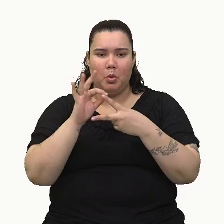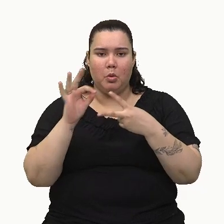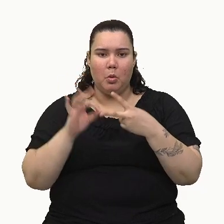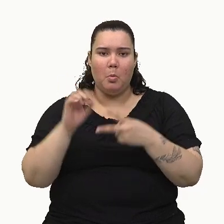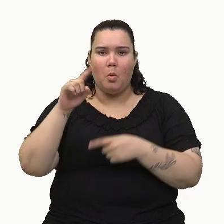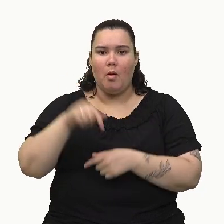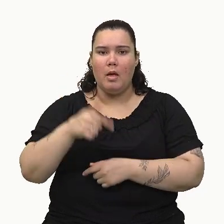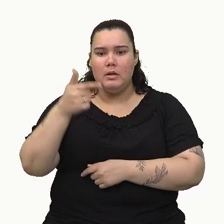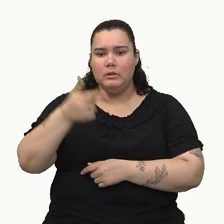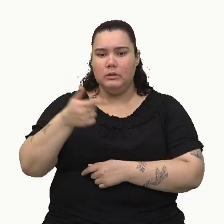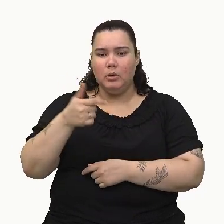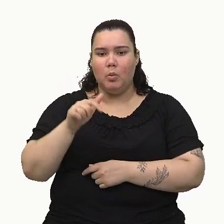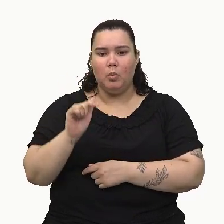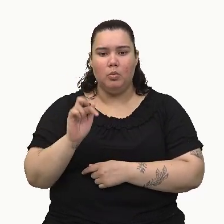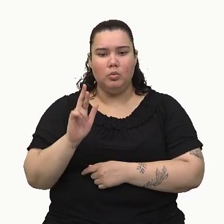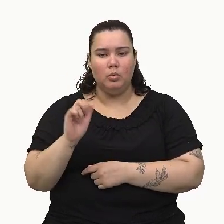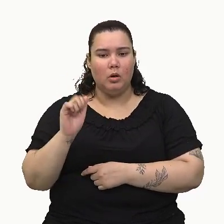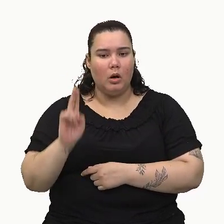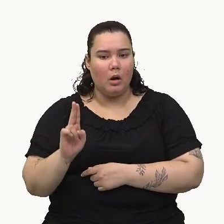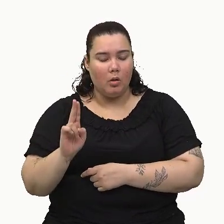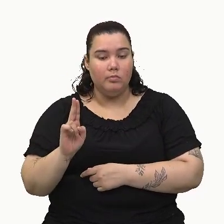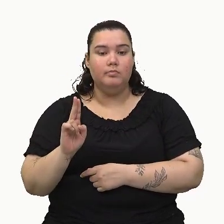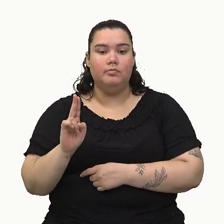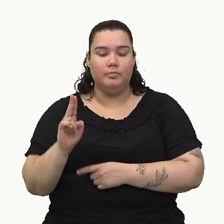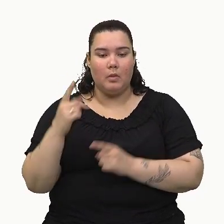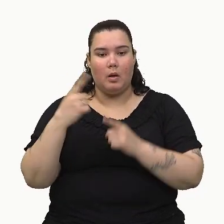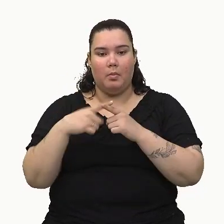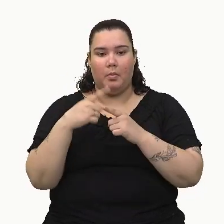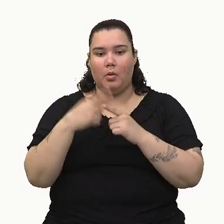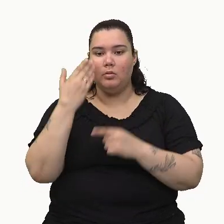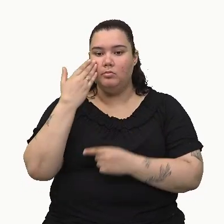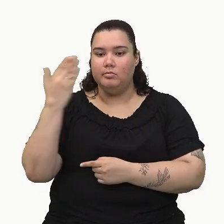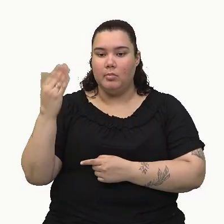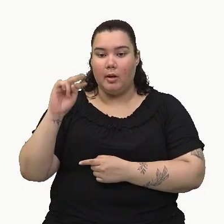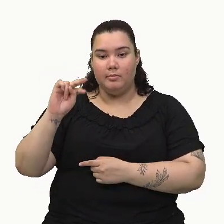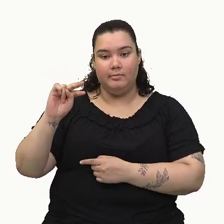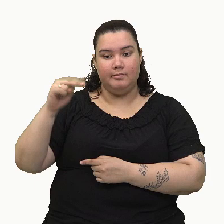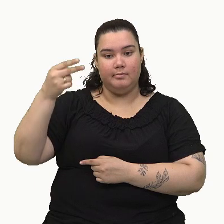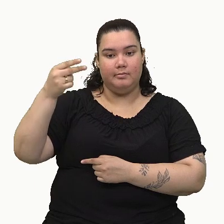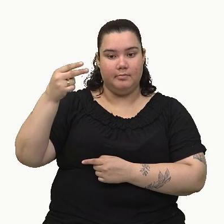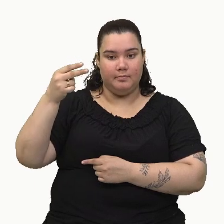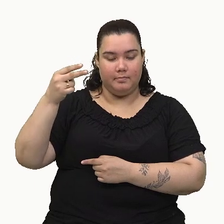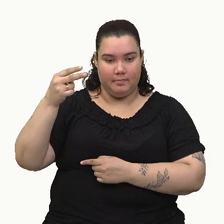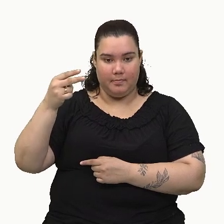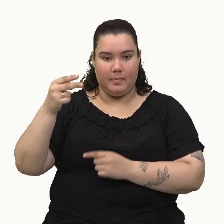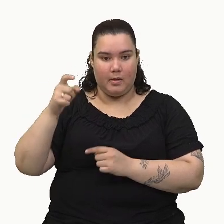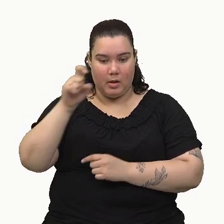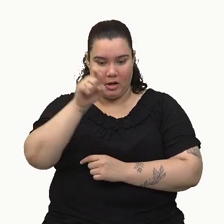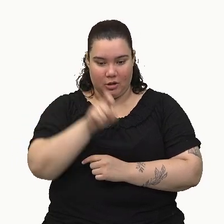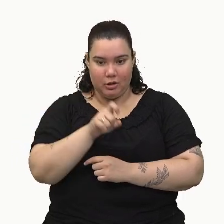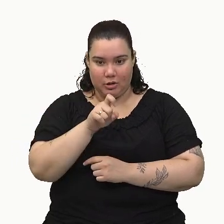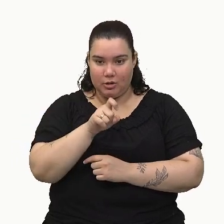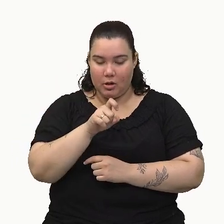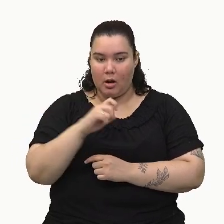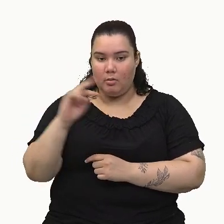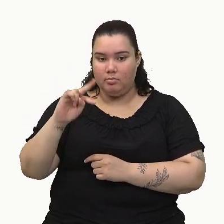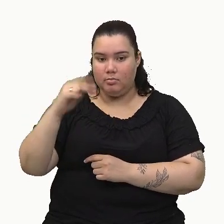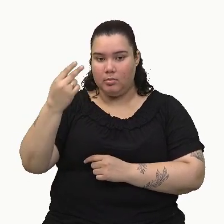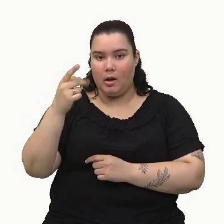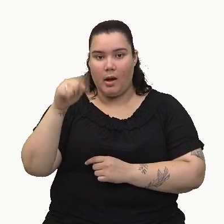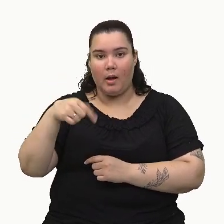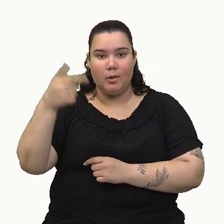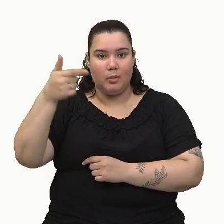grau? Justamente porque aqui, ó, o expoente do coeficiente x é igual a